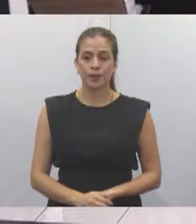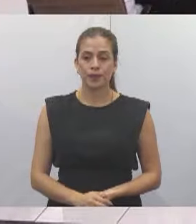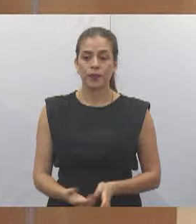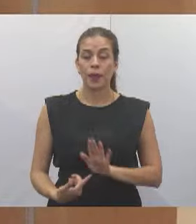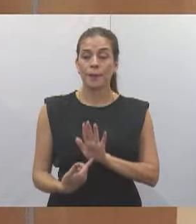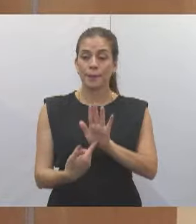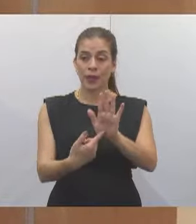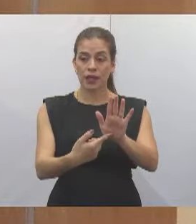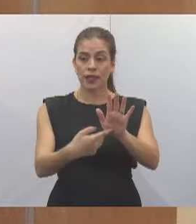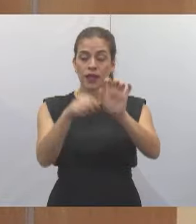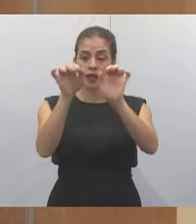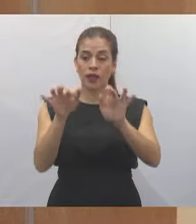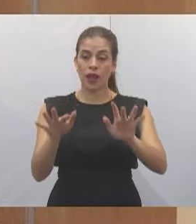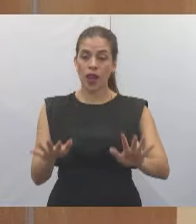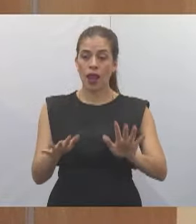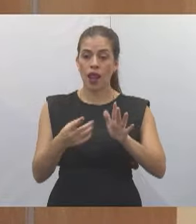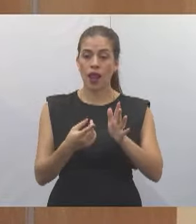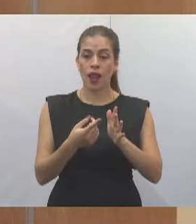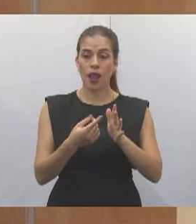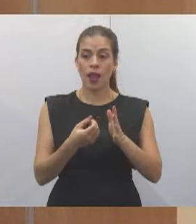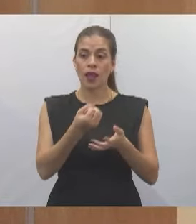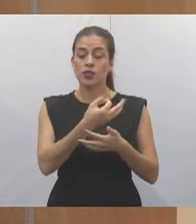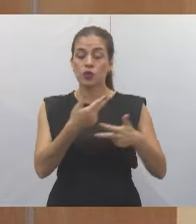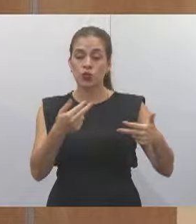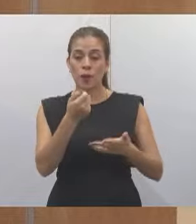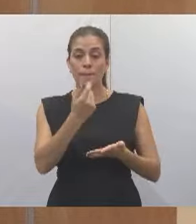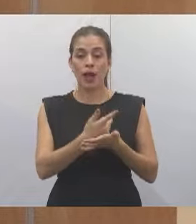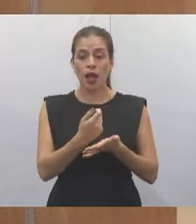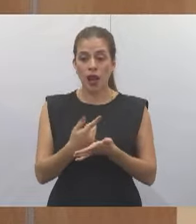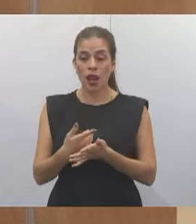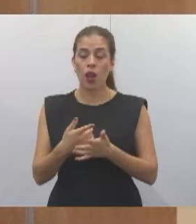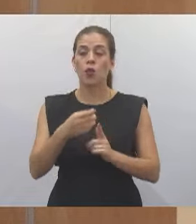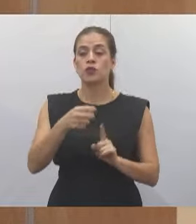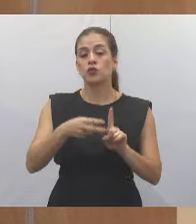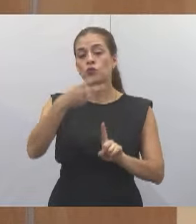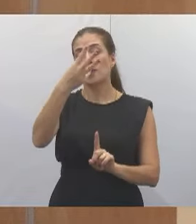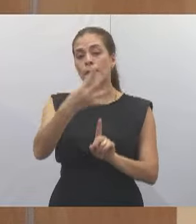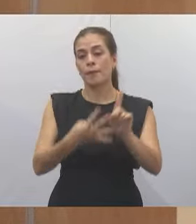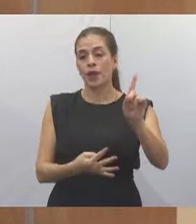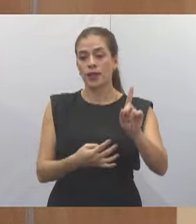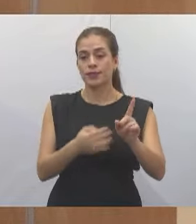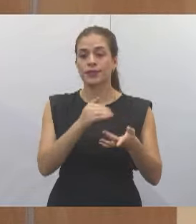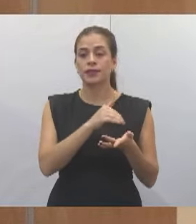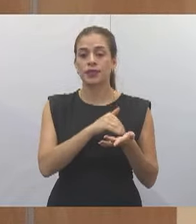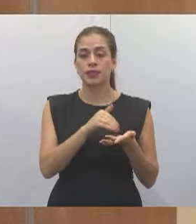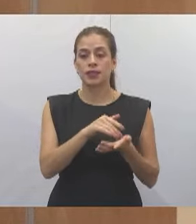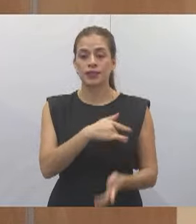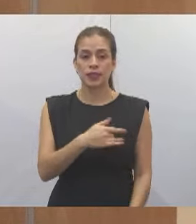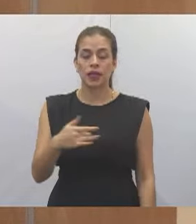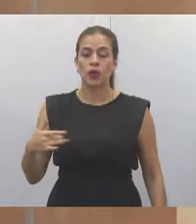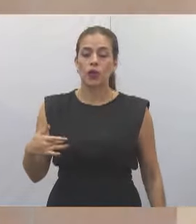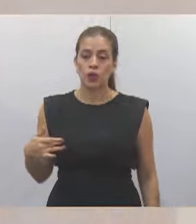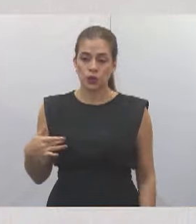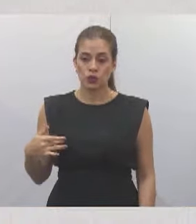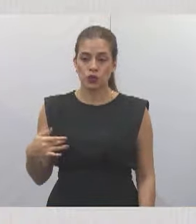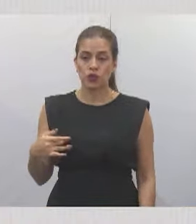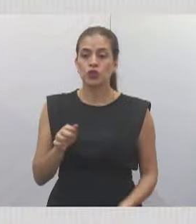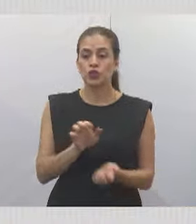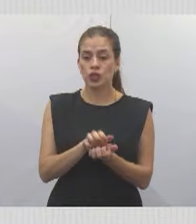Apresentação dos dados da prestação de contas do segundo quadrimestre de 2024 da Secretaria de Saúde do município de Jacareí,